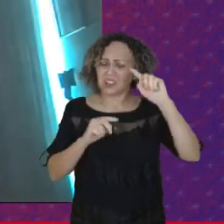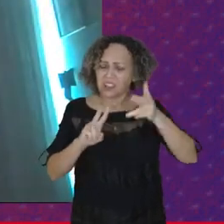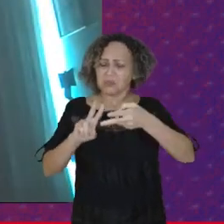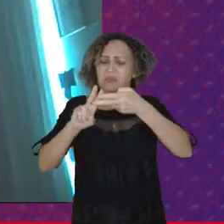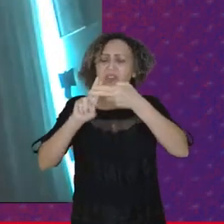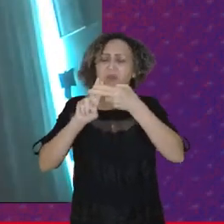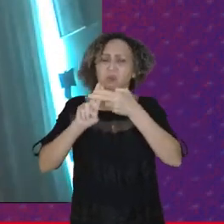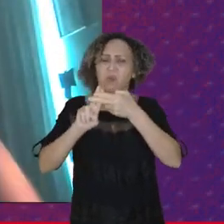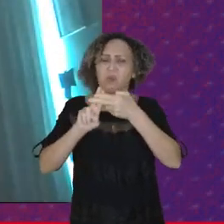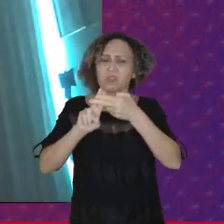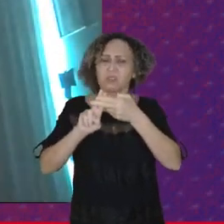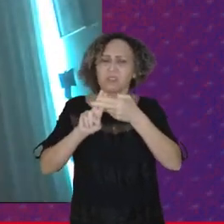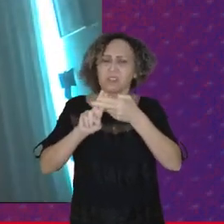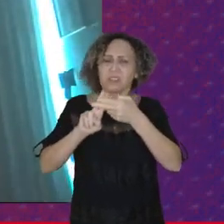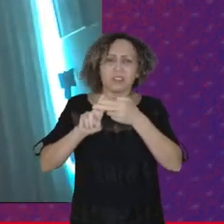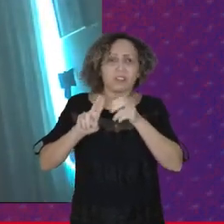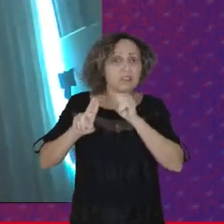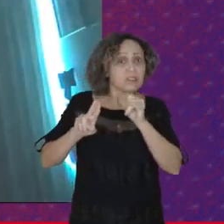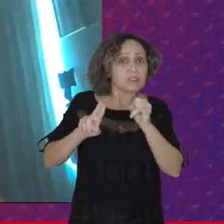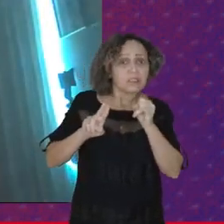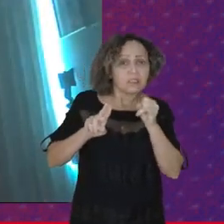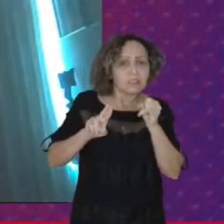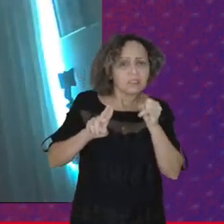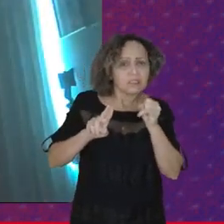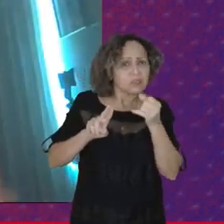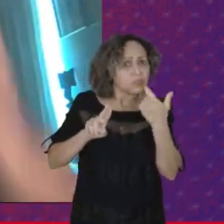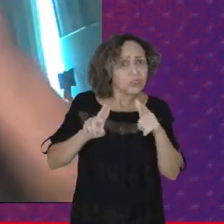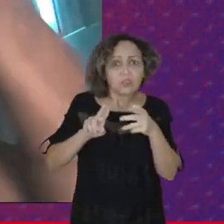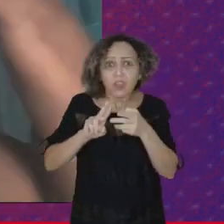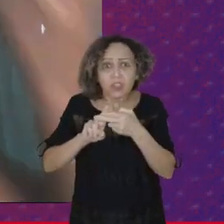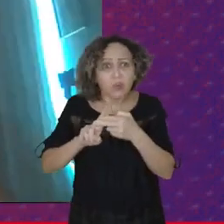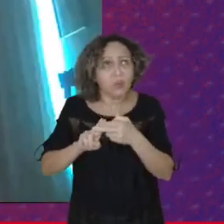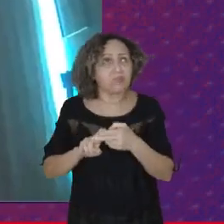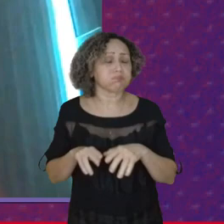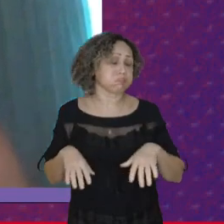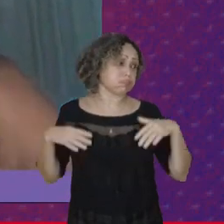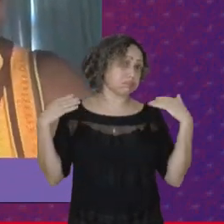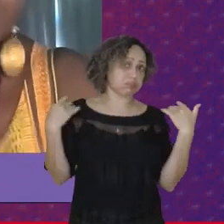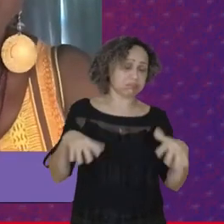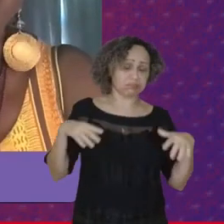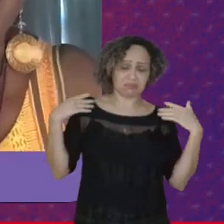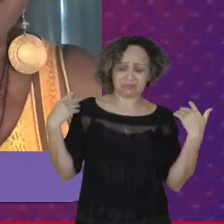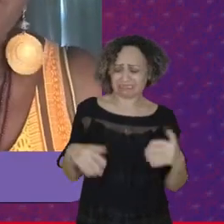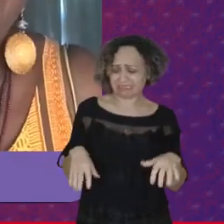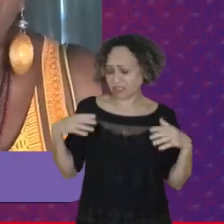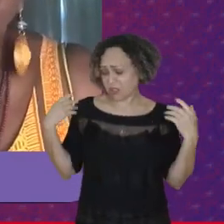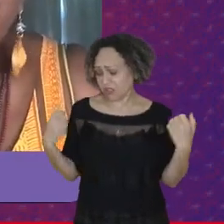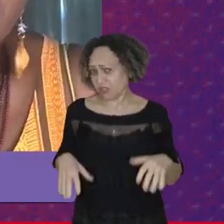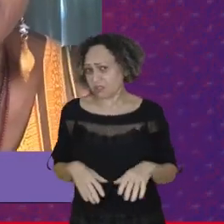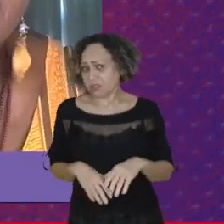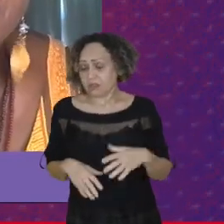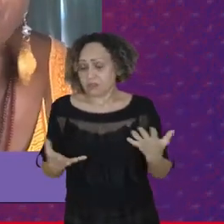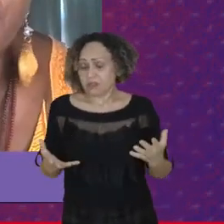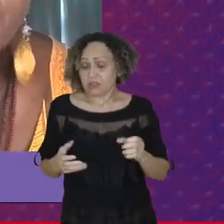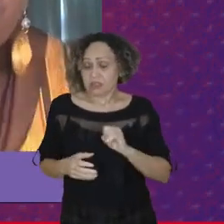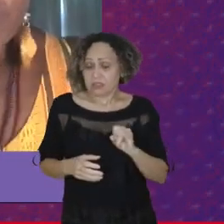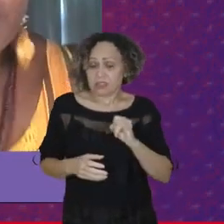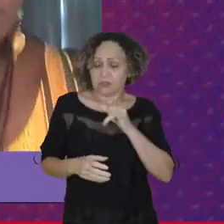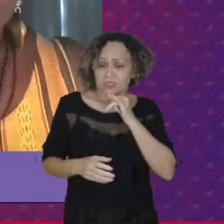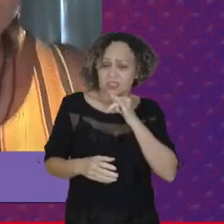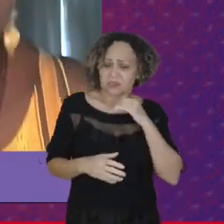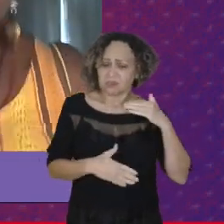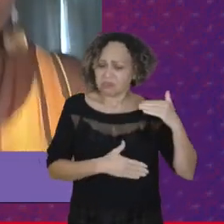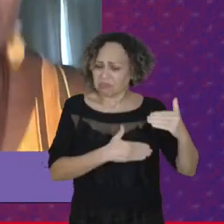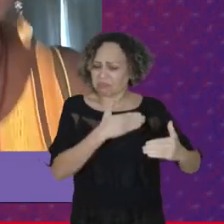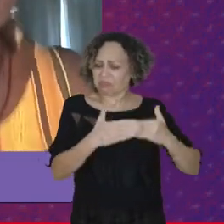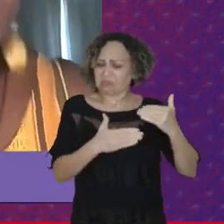único. Se não tivéssemos, seria o desastre total, porque por mais que buscaram impedir esse processo, nós